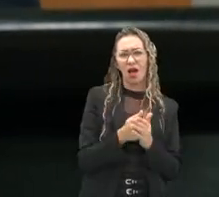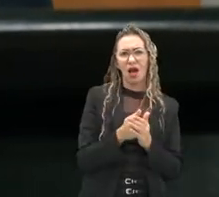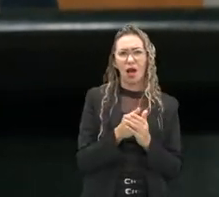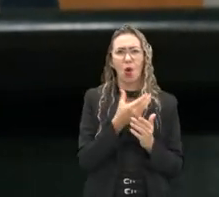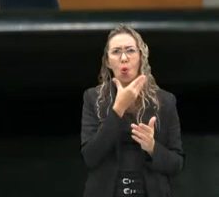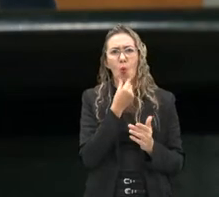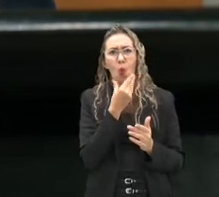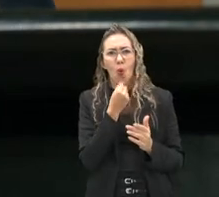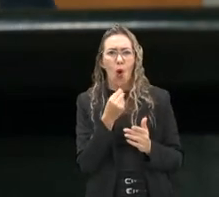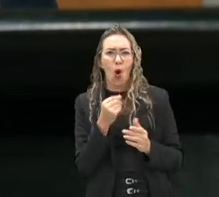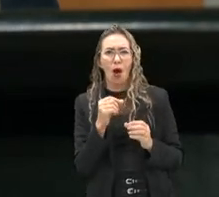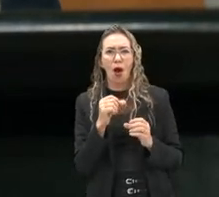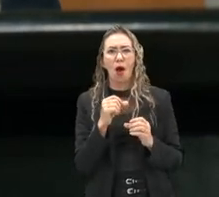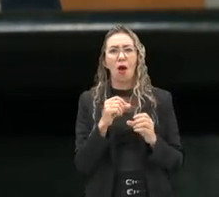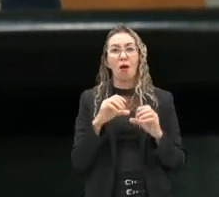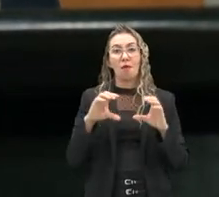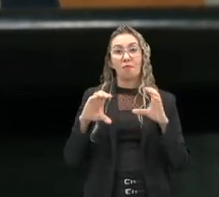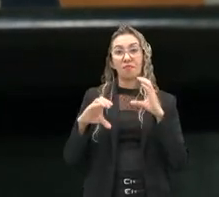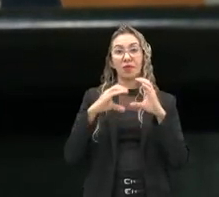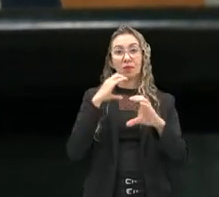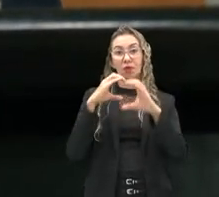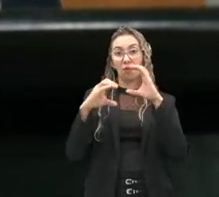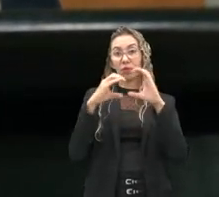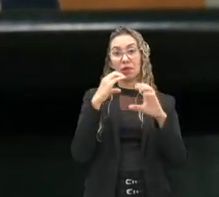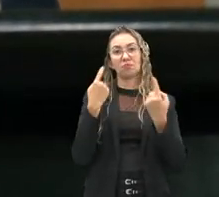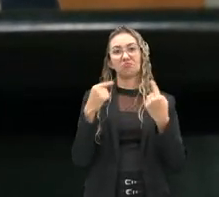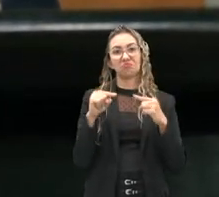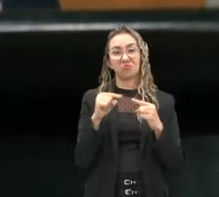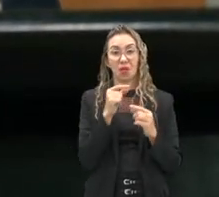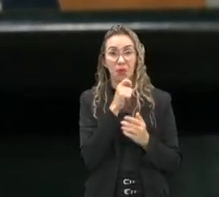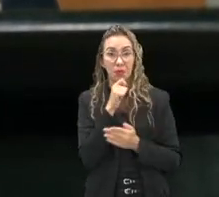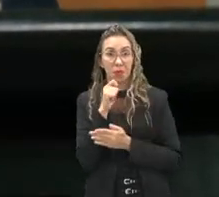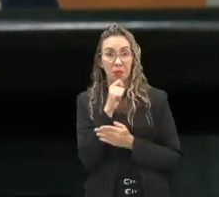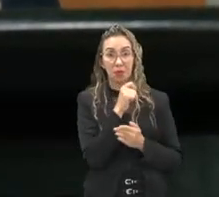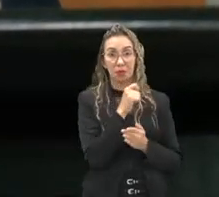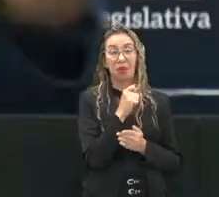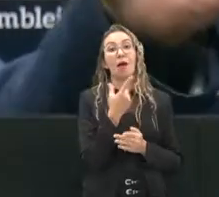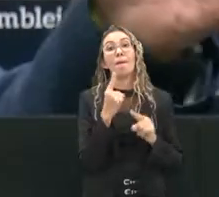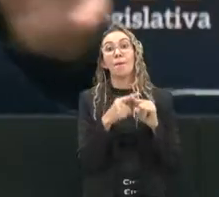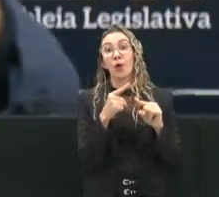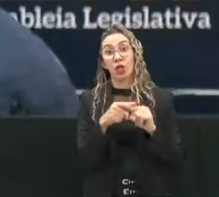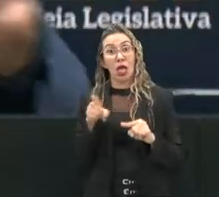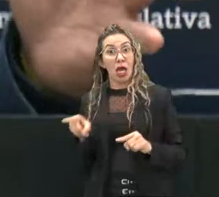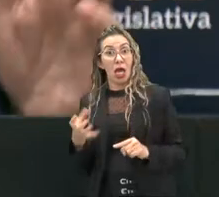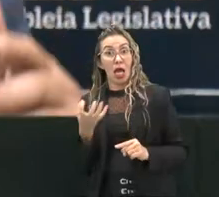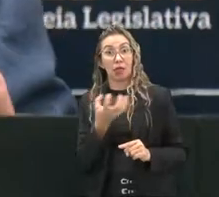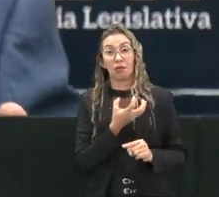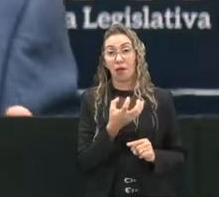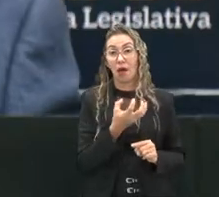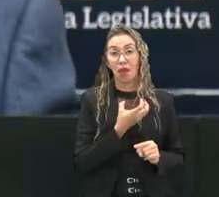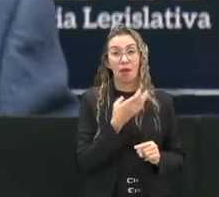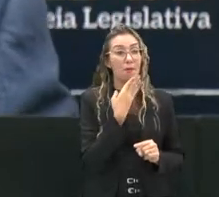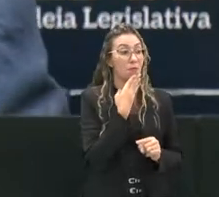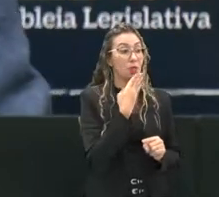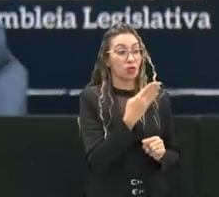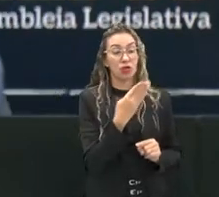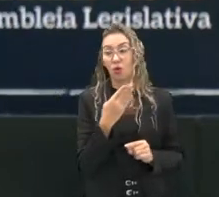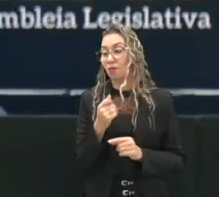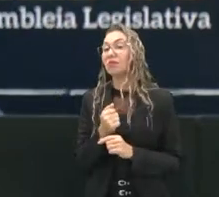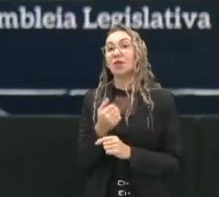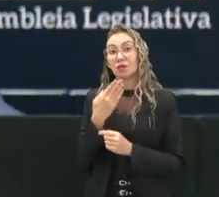Chateau. Pelo fato de Filinto não atender um pedido dele, ele que queria absolutamente tudo ao seu